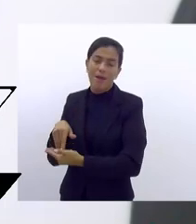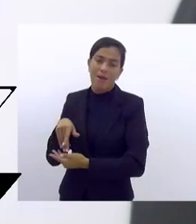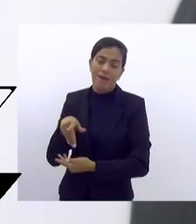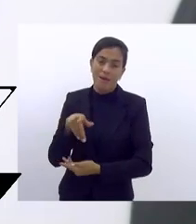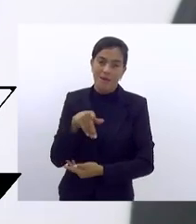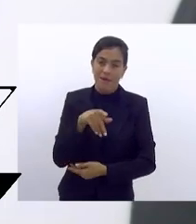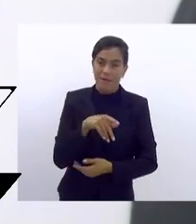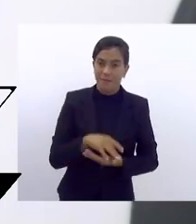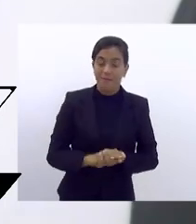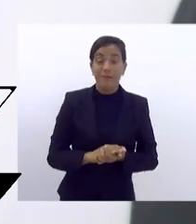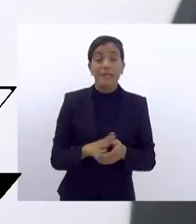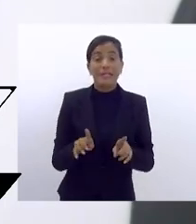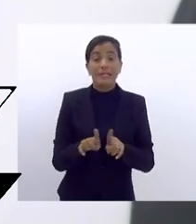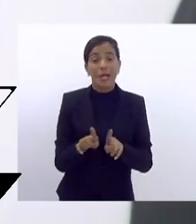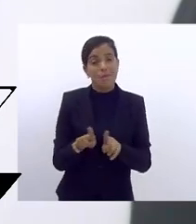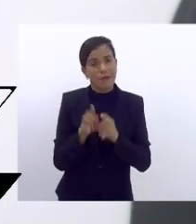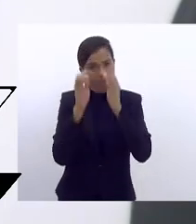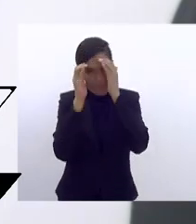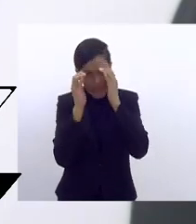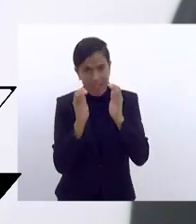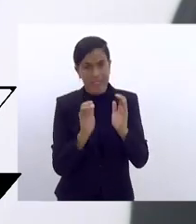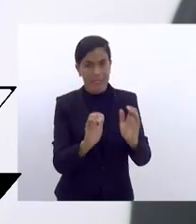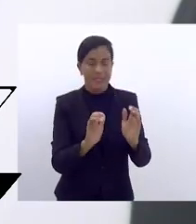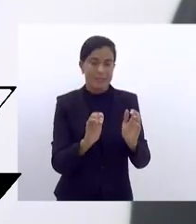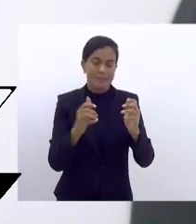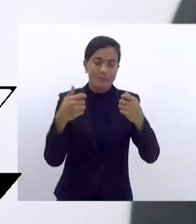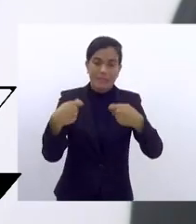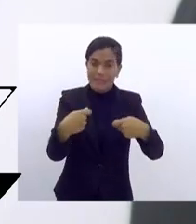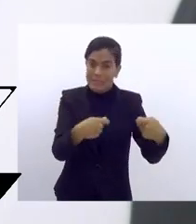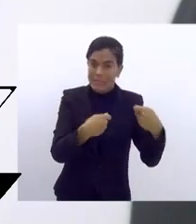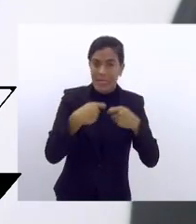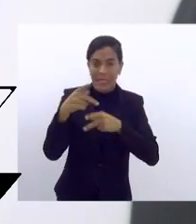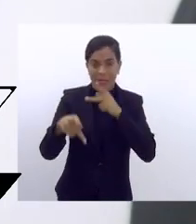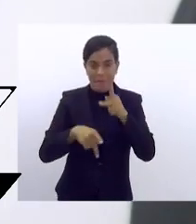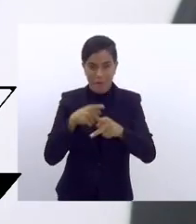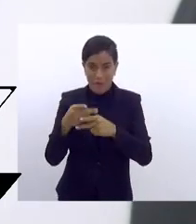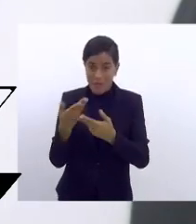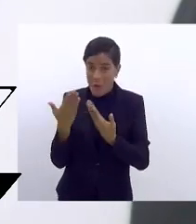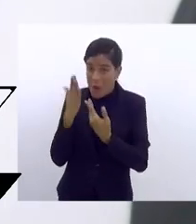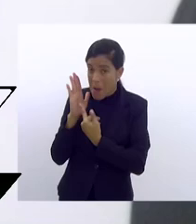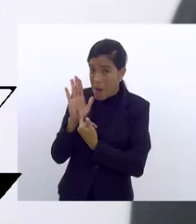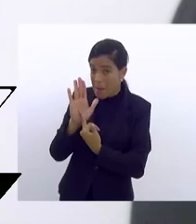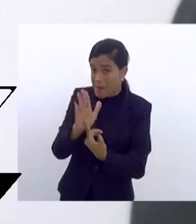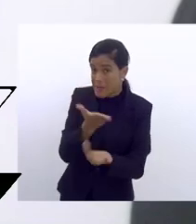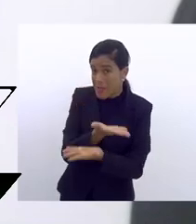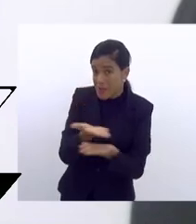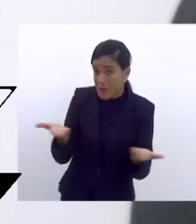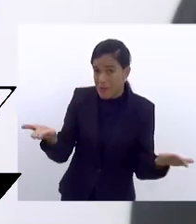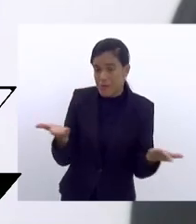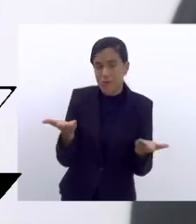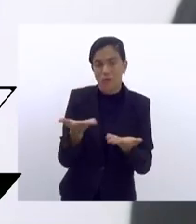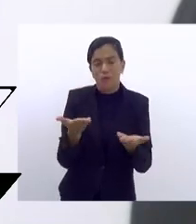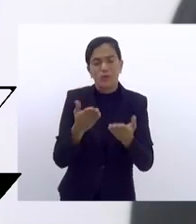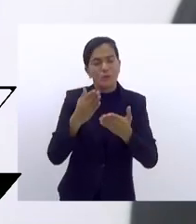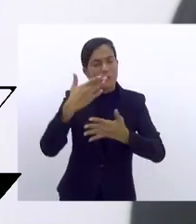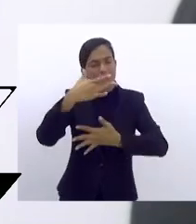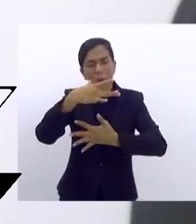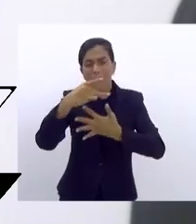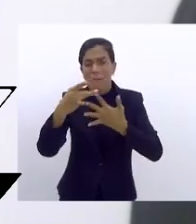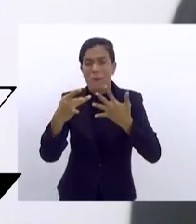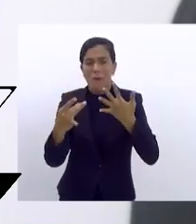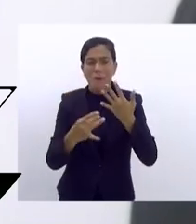atendam esses anseios que são apresentados aqui no dia de hoje de uma maneira muito cristalina